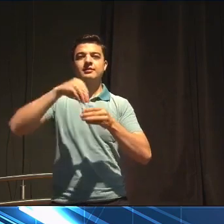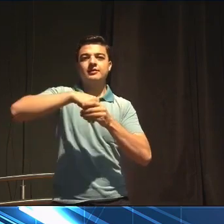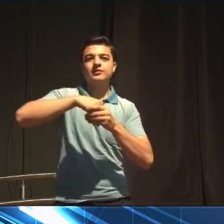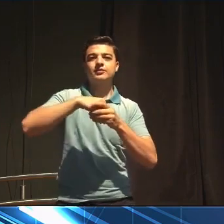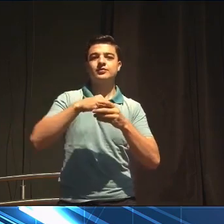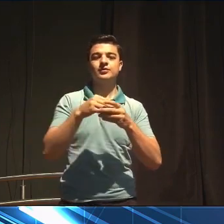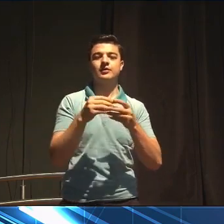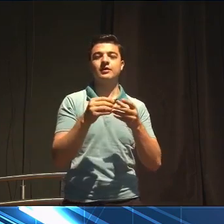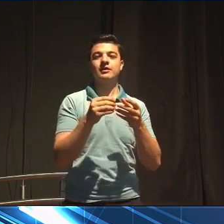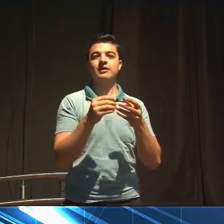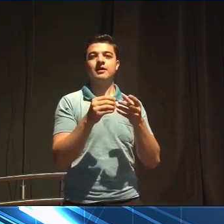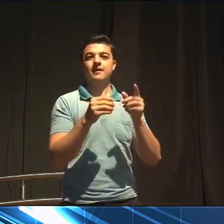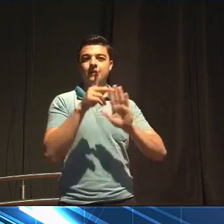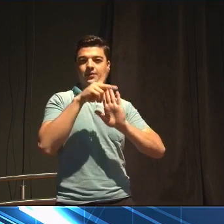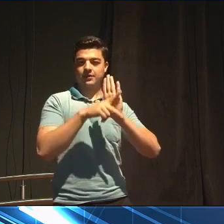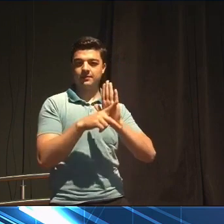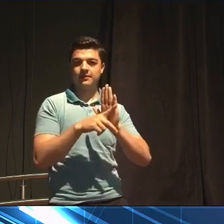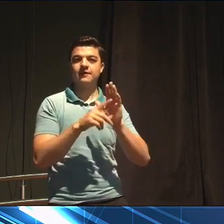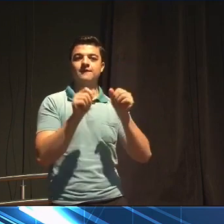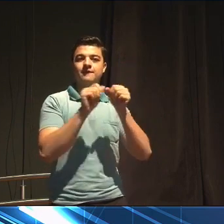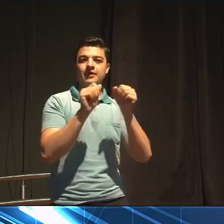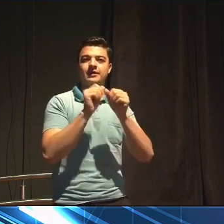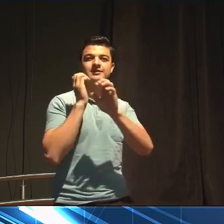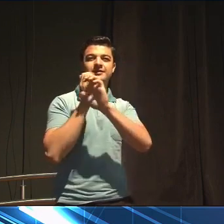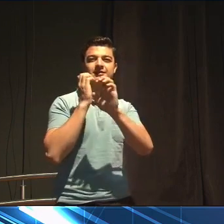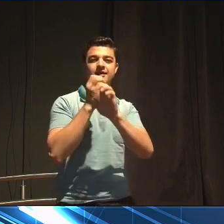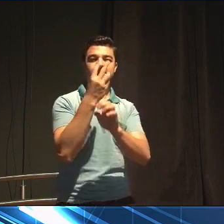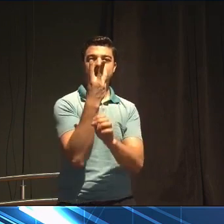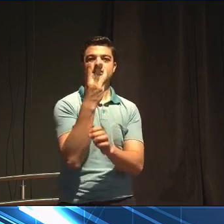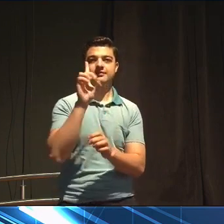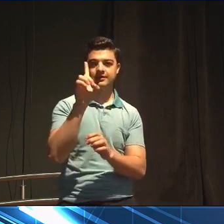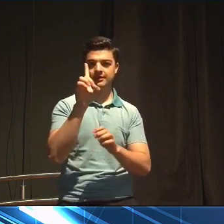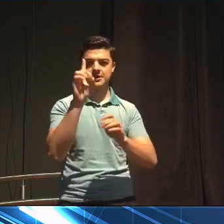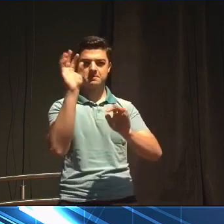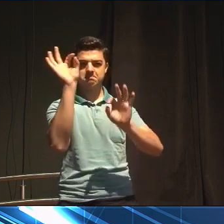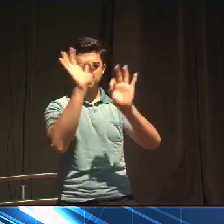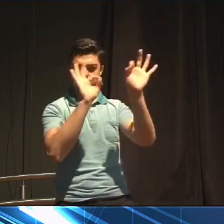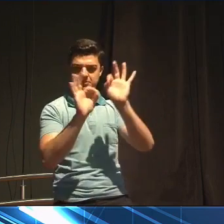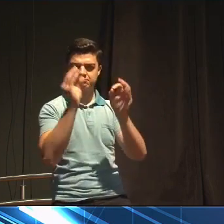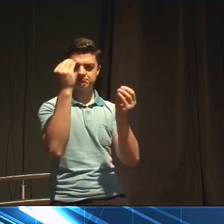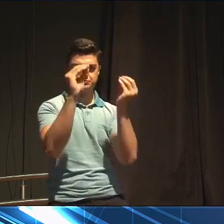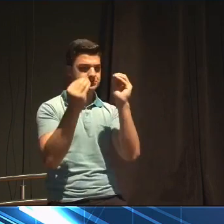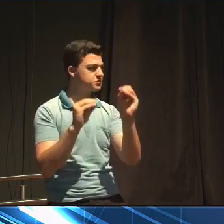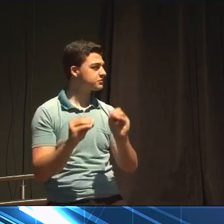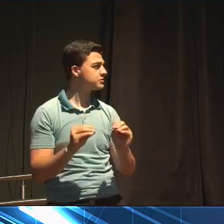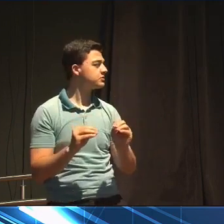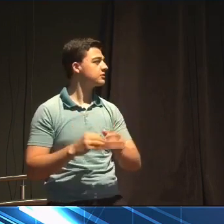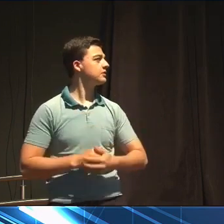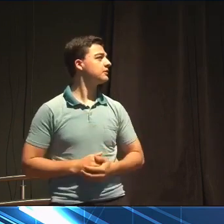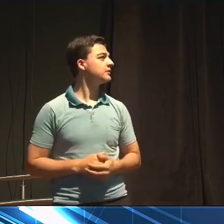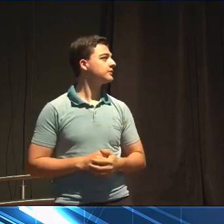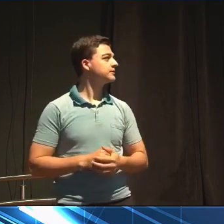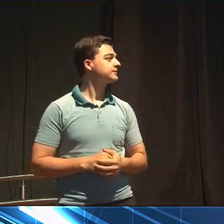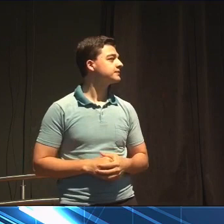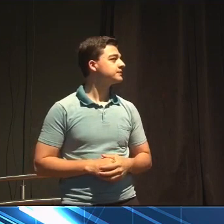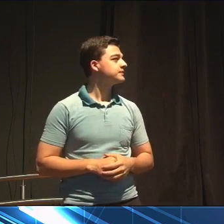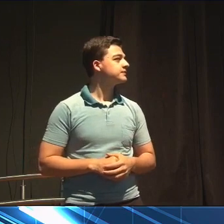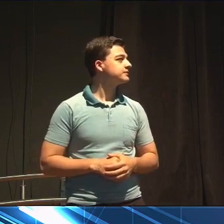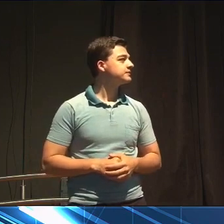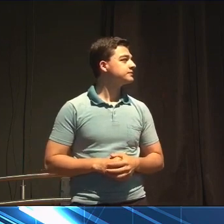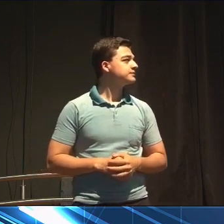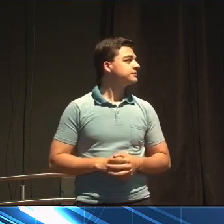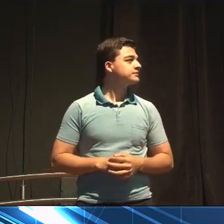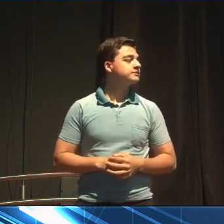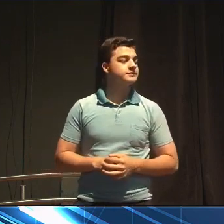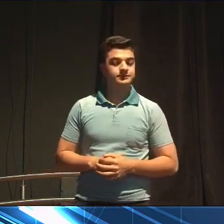geral, já estão suportadas, e depois as aplicações que a gente consegue tirar daí, que vão ser utilizadas em workstations, realidade